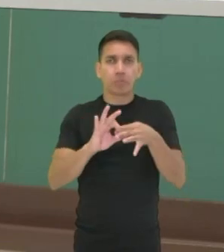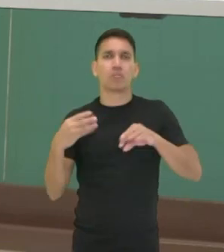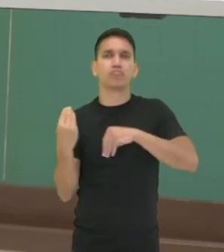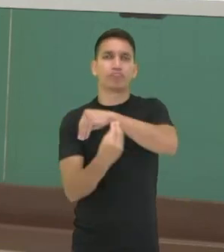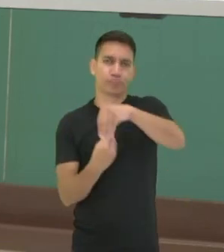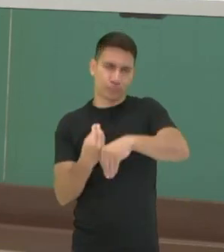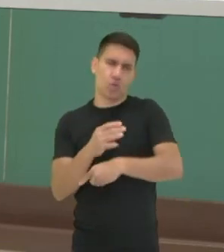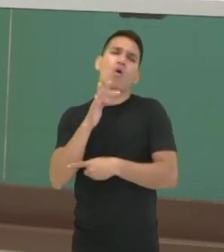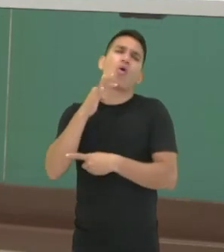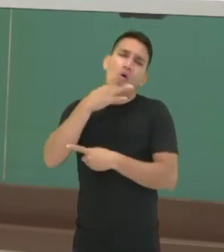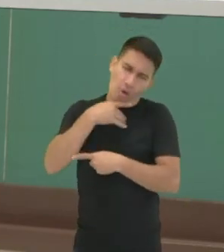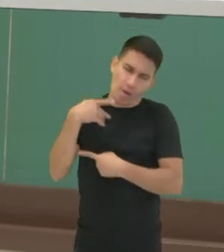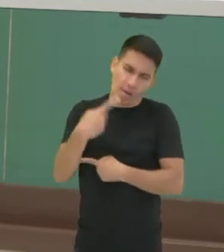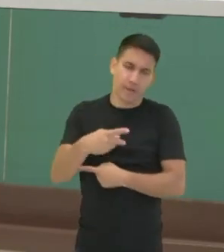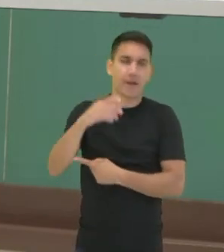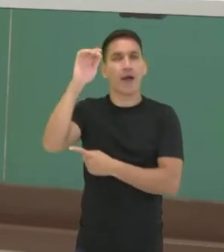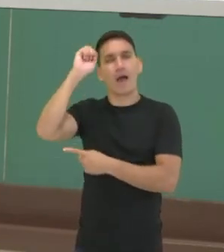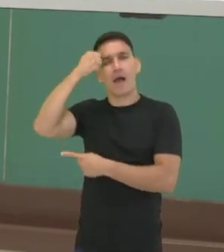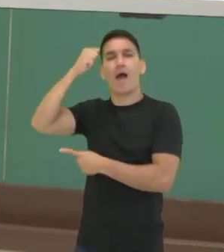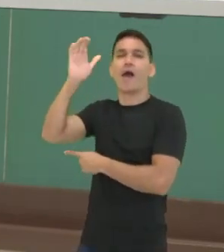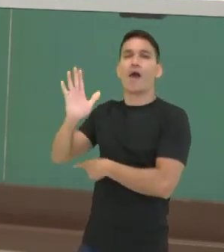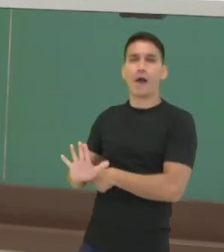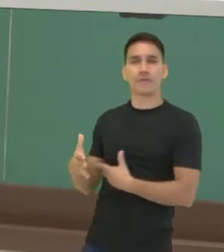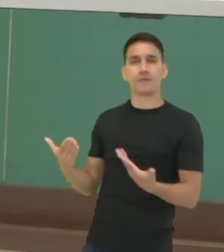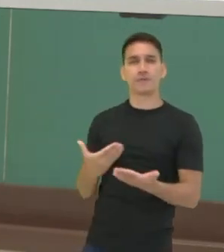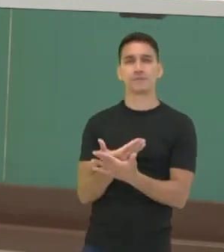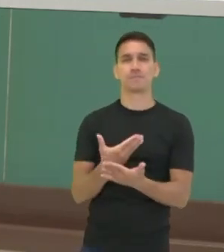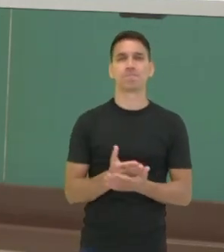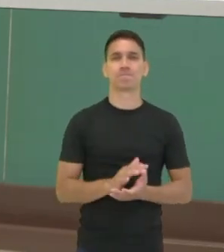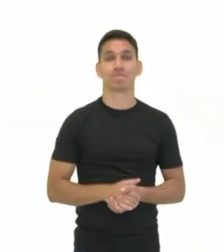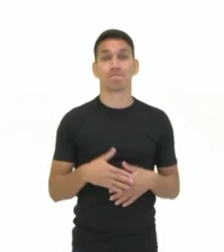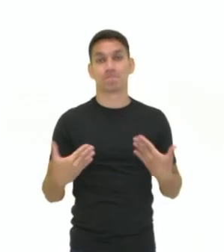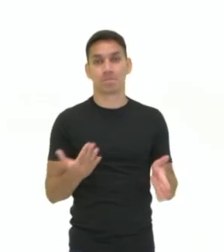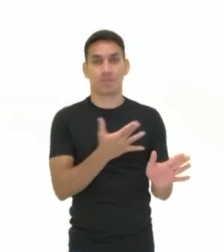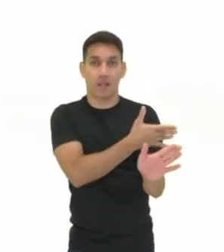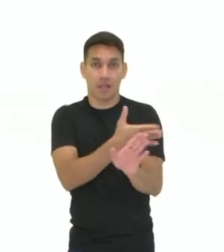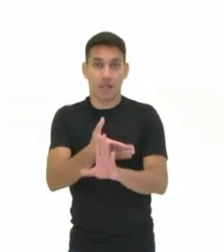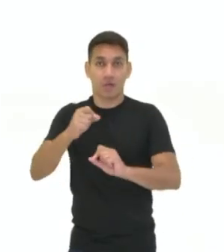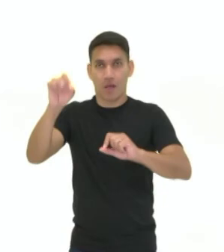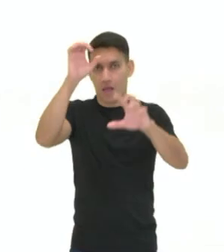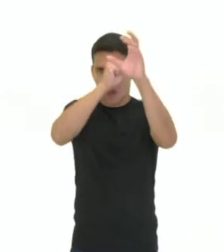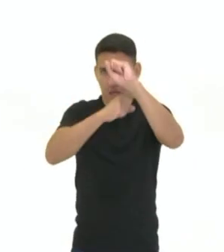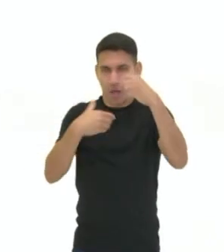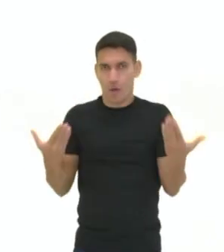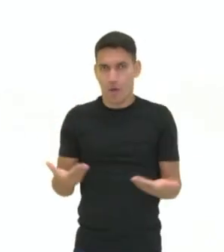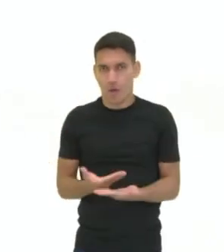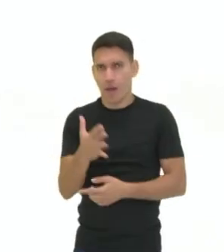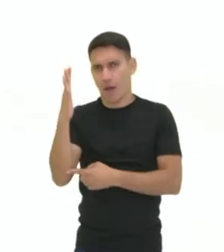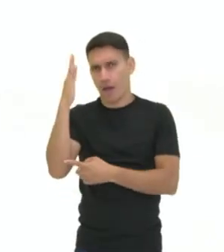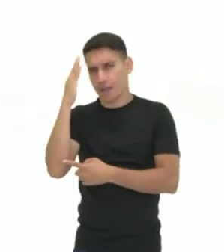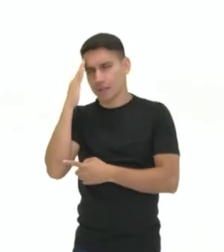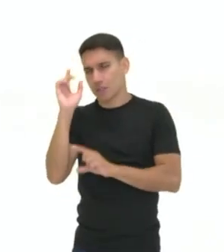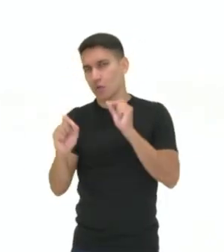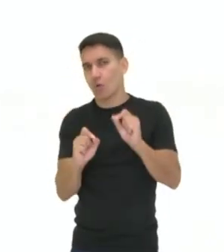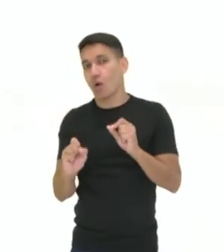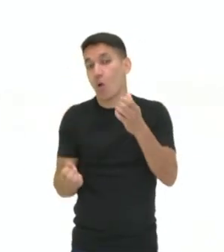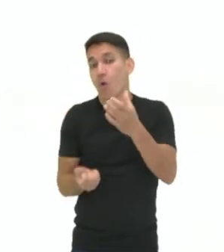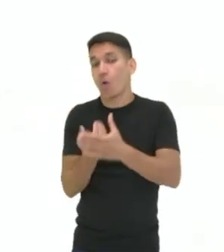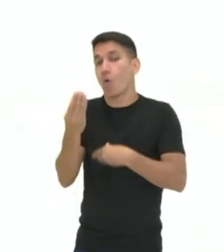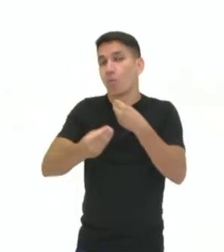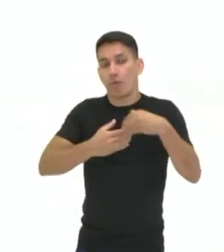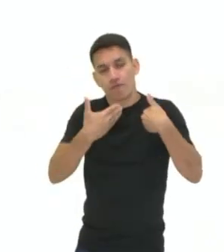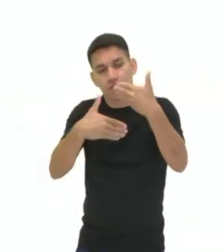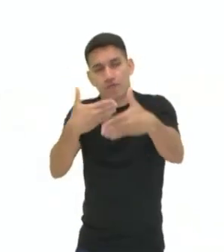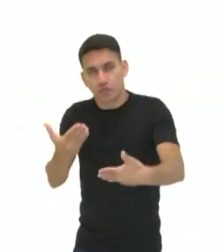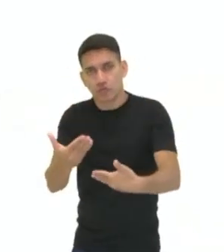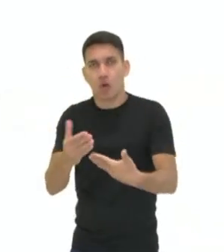o que nós estamos estudando aqui no momento. Bem, na aula de hoje, conhecemos alguns rituais de origem africana.